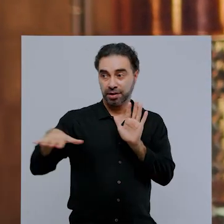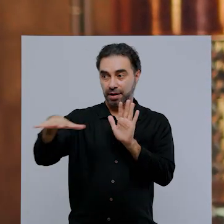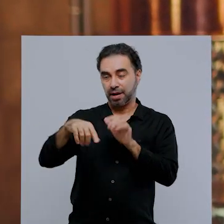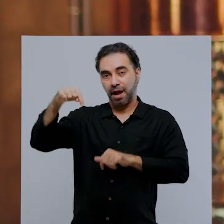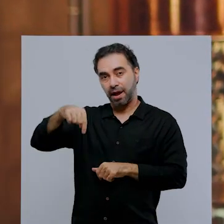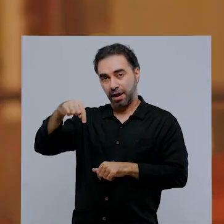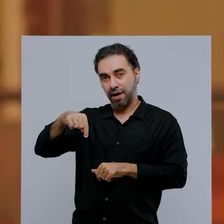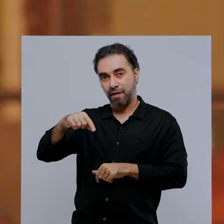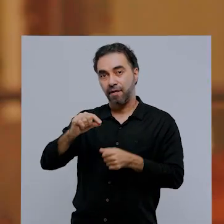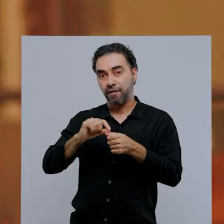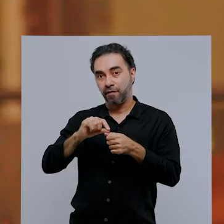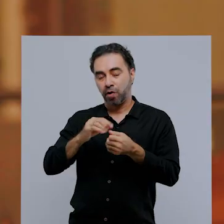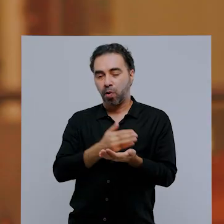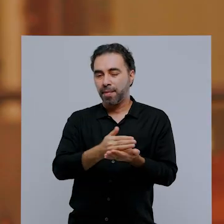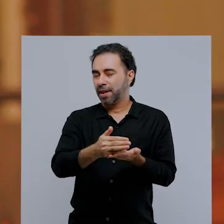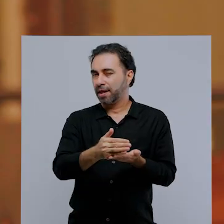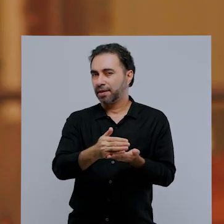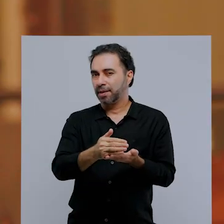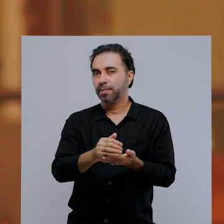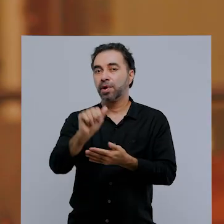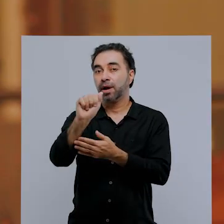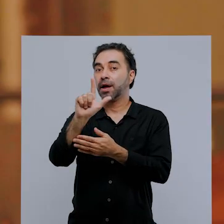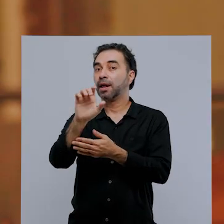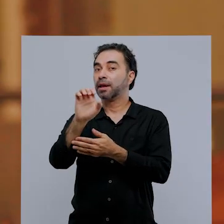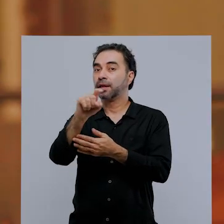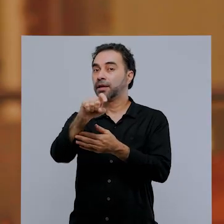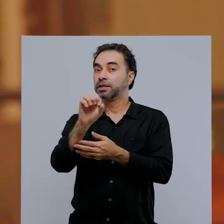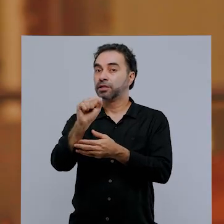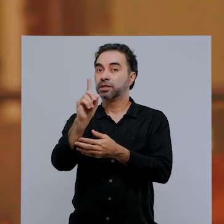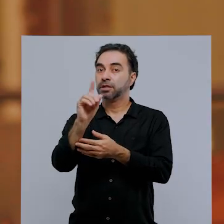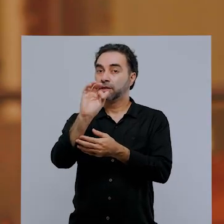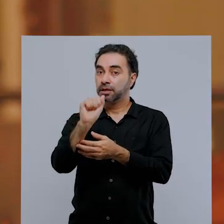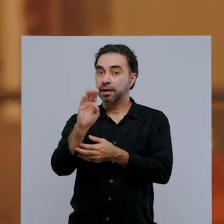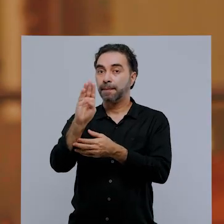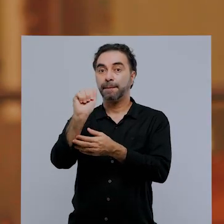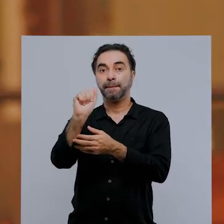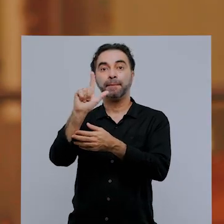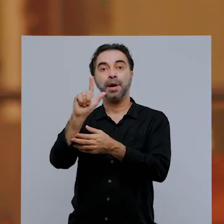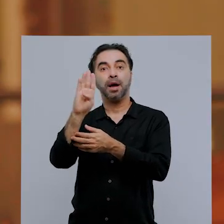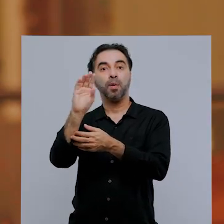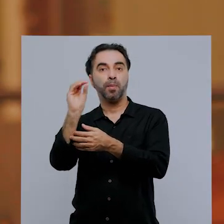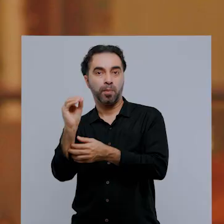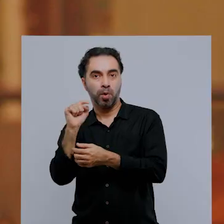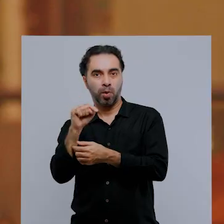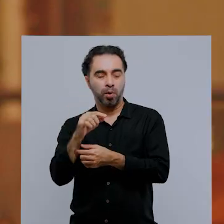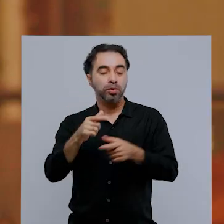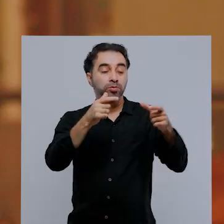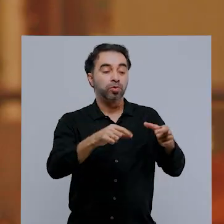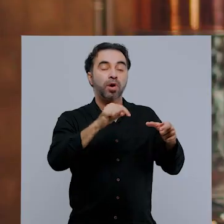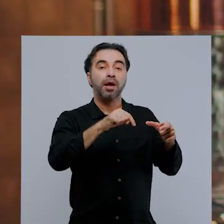região foi iniciada por Alexandre Balbo aqui nesse lugar que se chamava